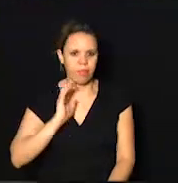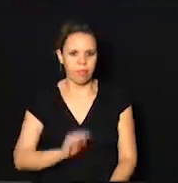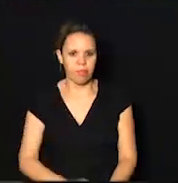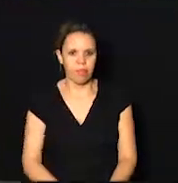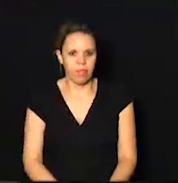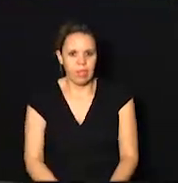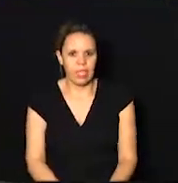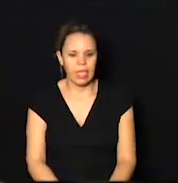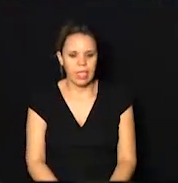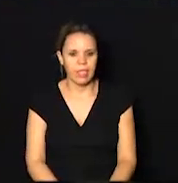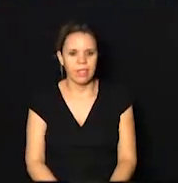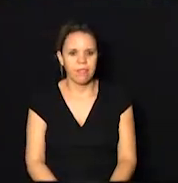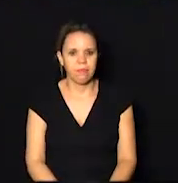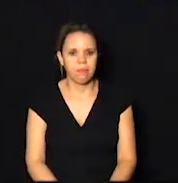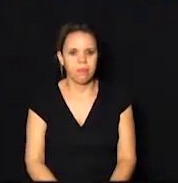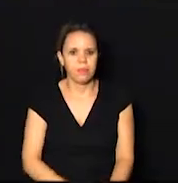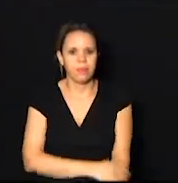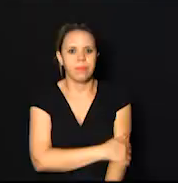e